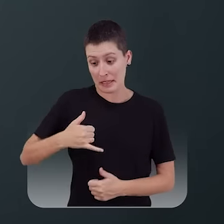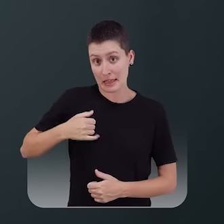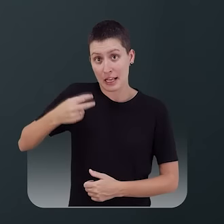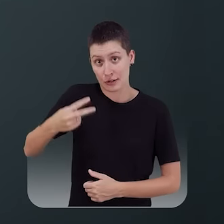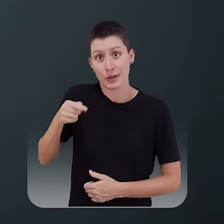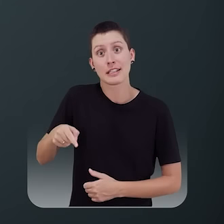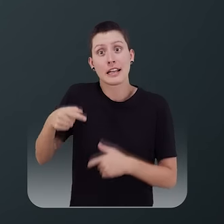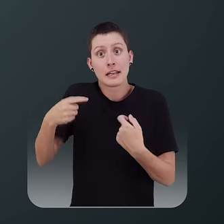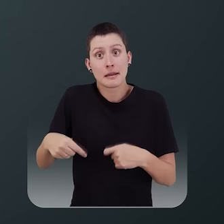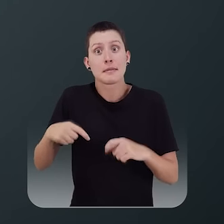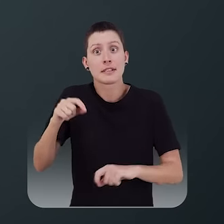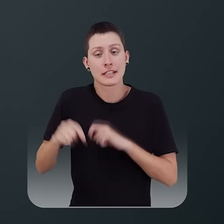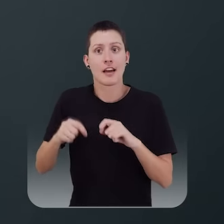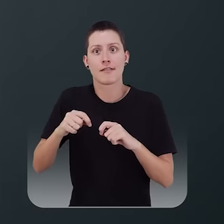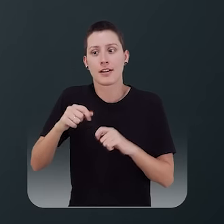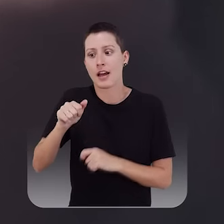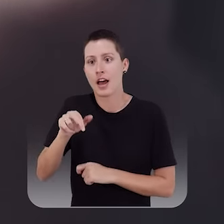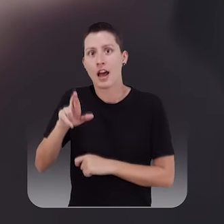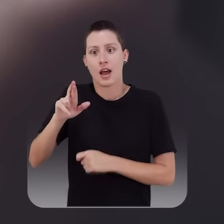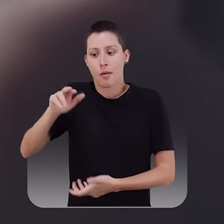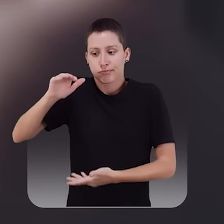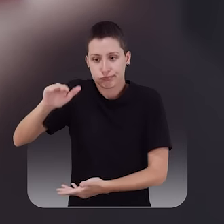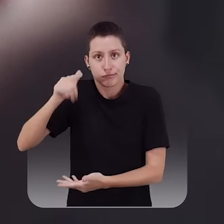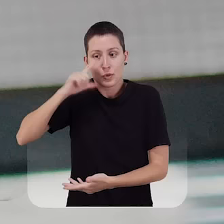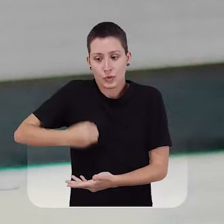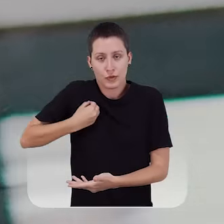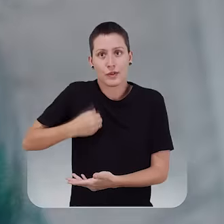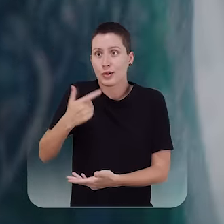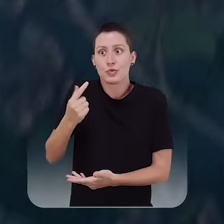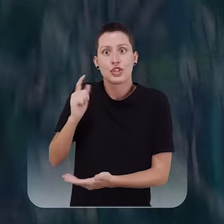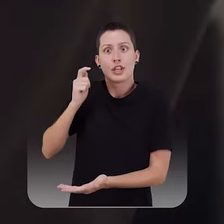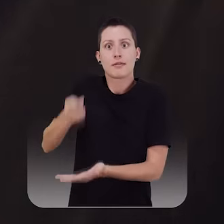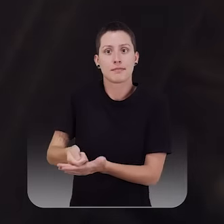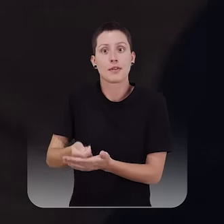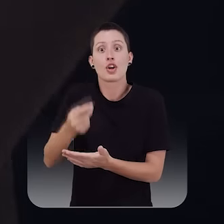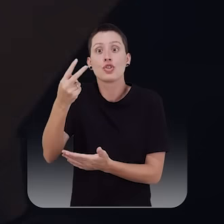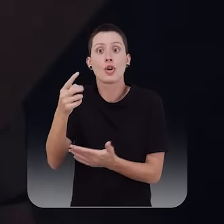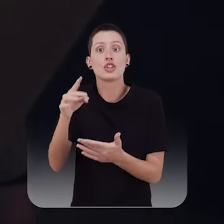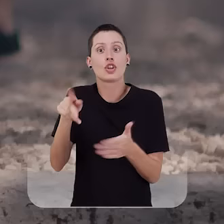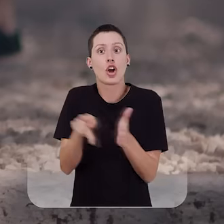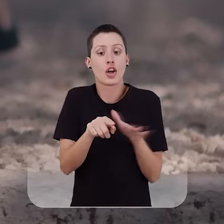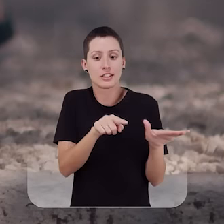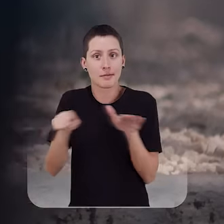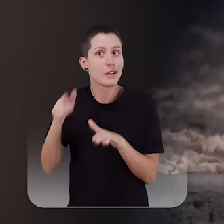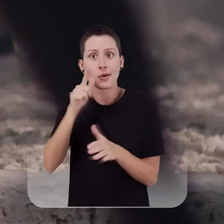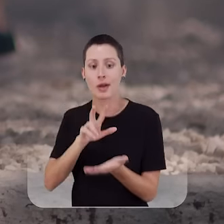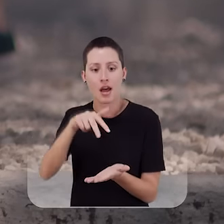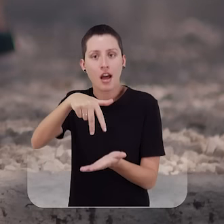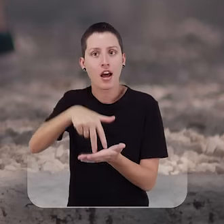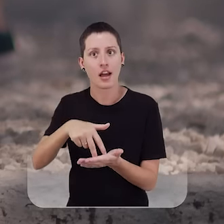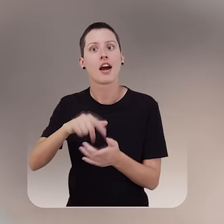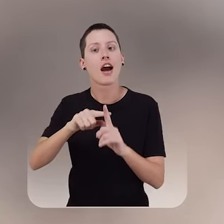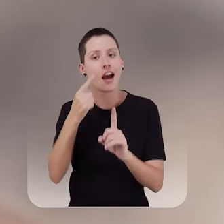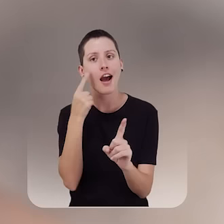filho bem. Desde os 2 anos, o Rodrigo precisava de 1 tubo de oxigênio por dia para viver. Eu não tinha dinheiro para mais que 2 tubos por semana. E com isso